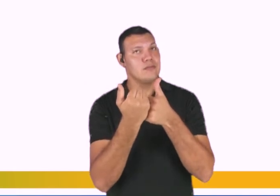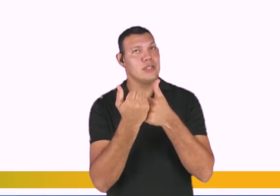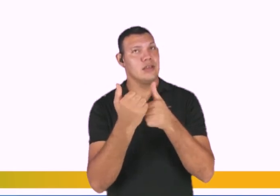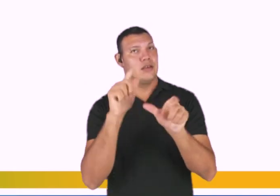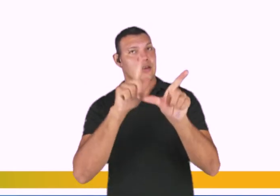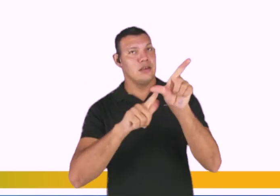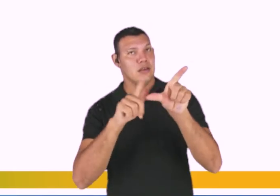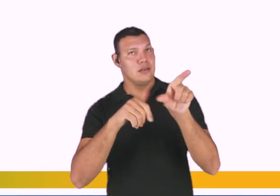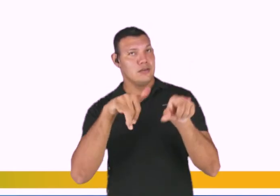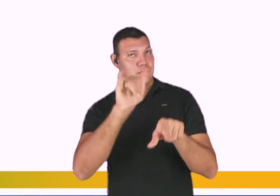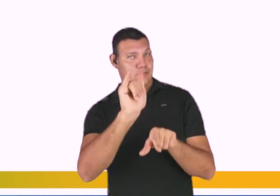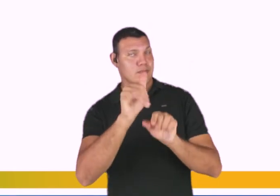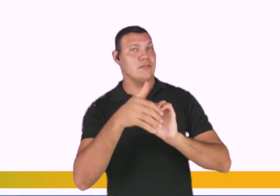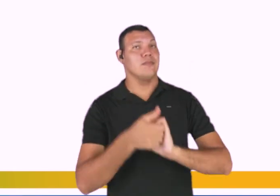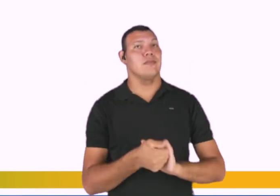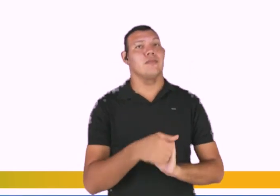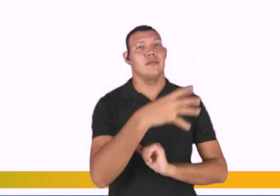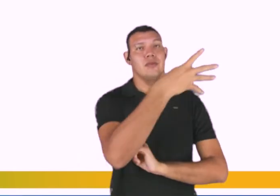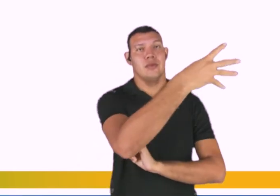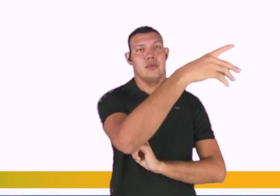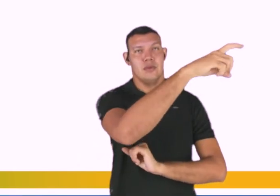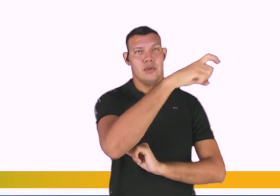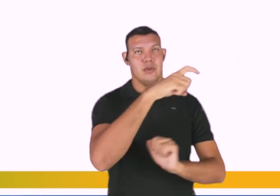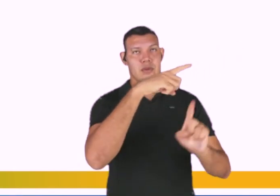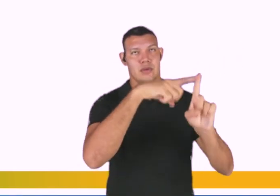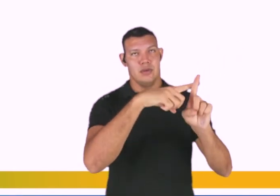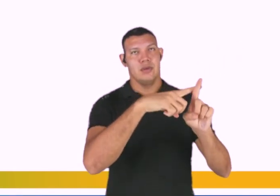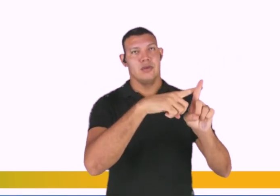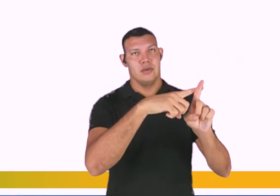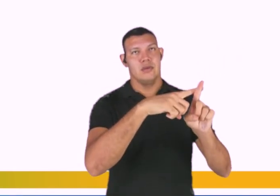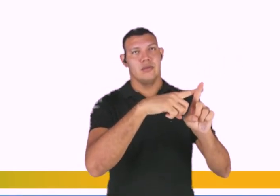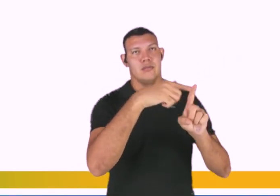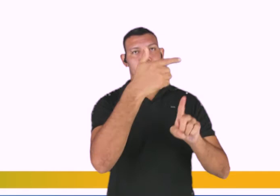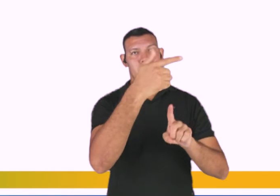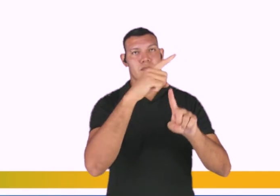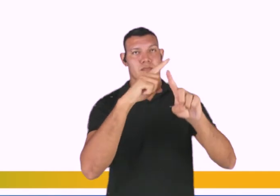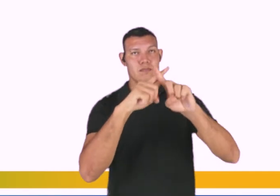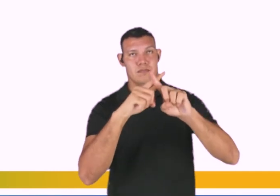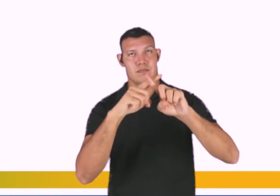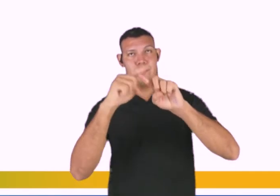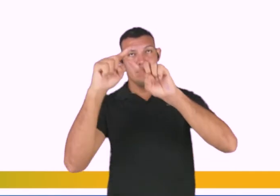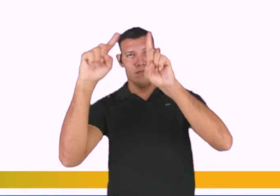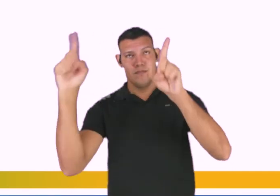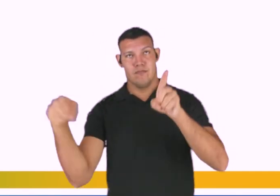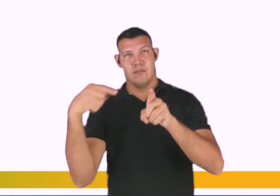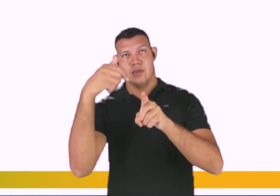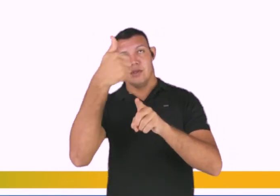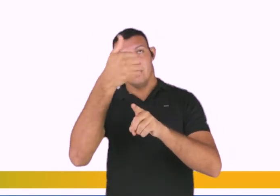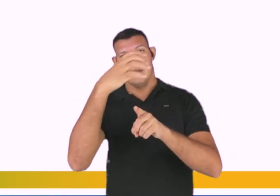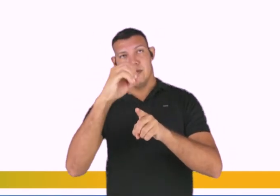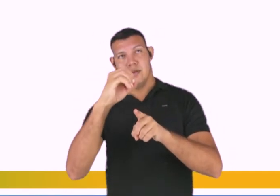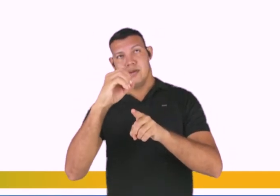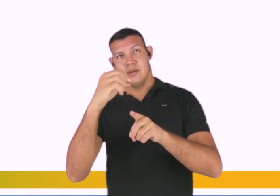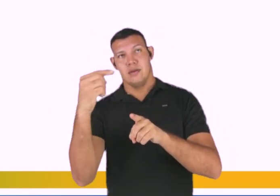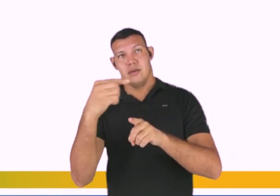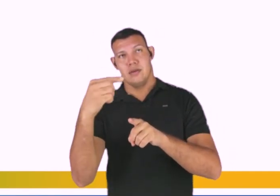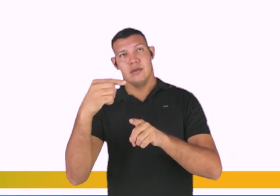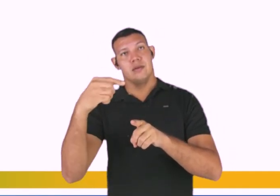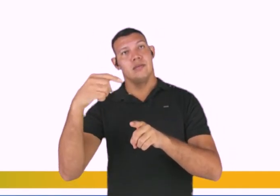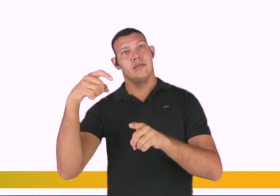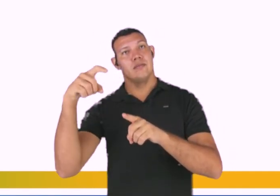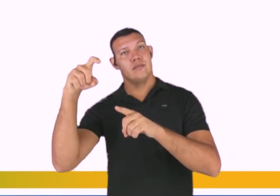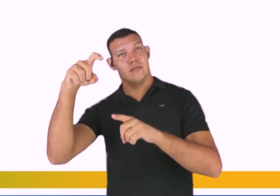Então acompanhe aí. 4x mais 2 vezes o valor de y, que é